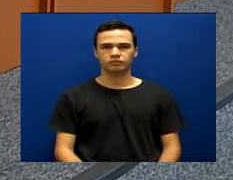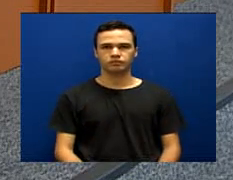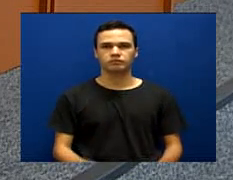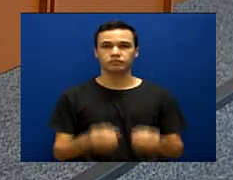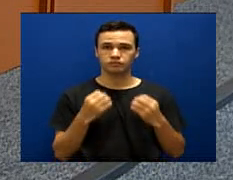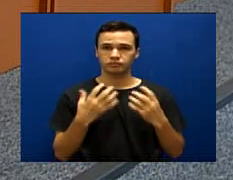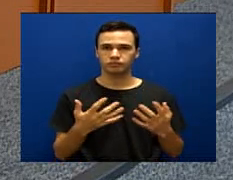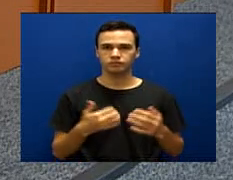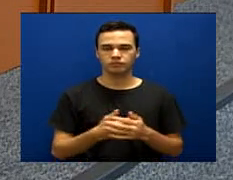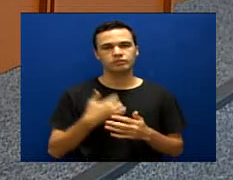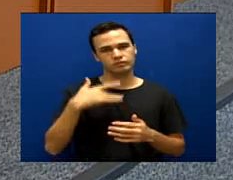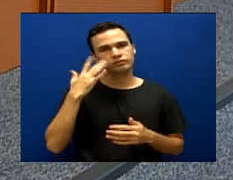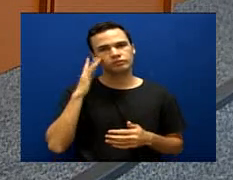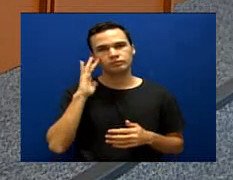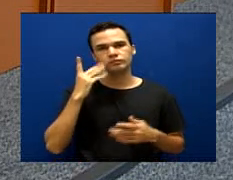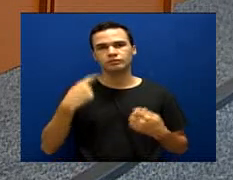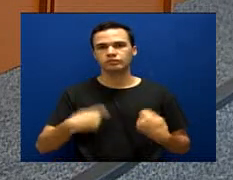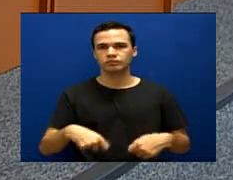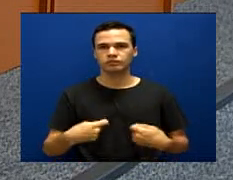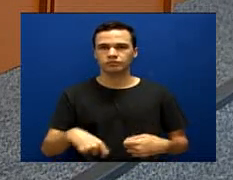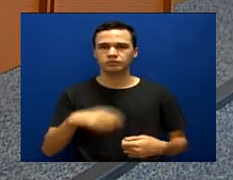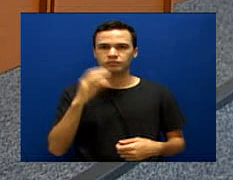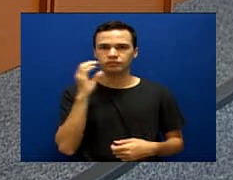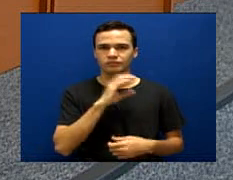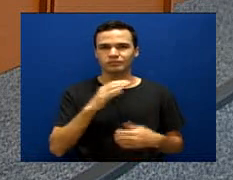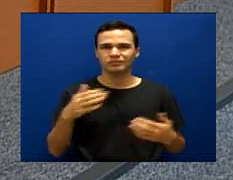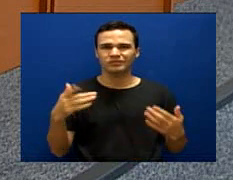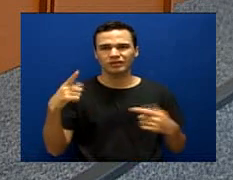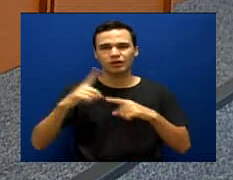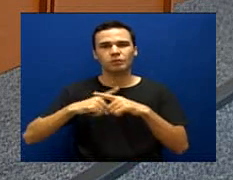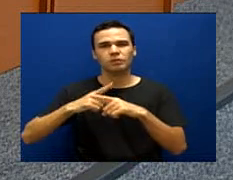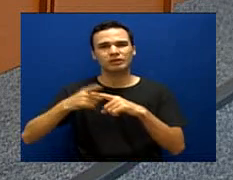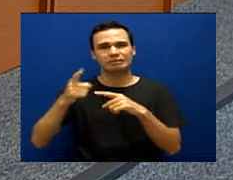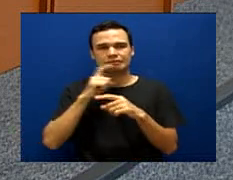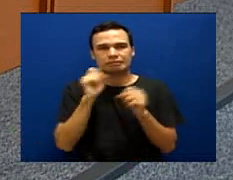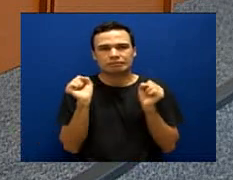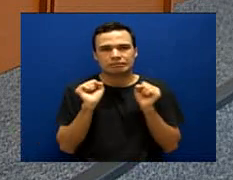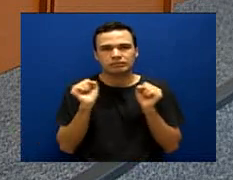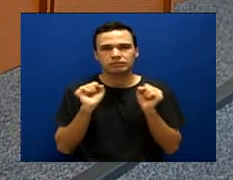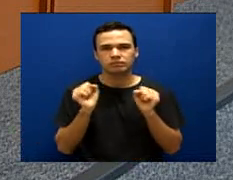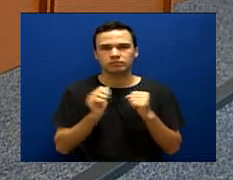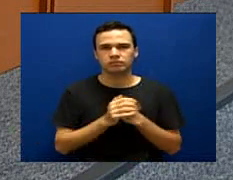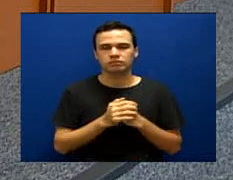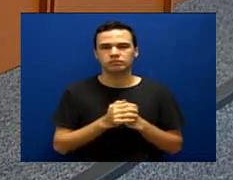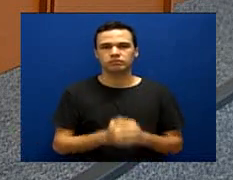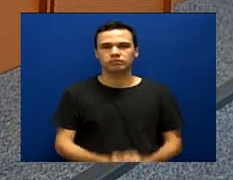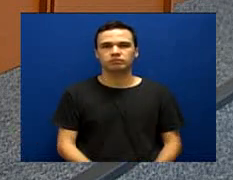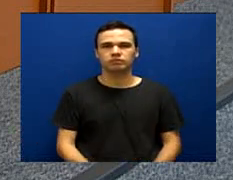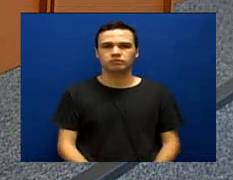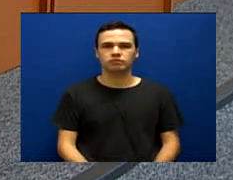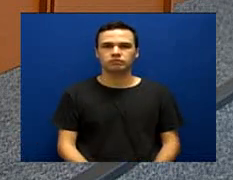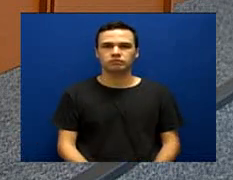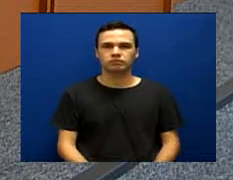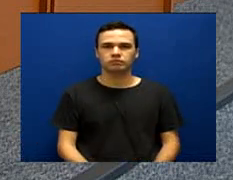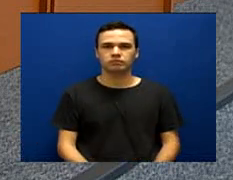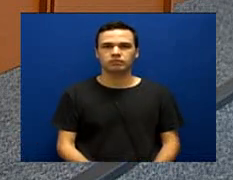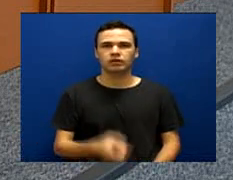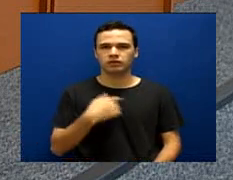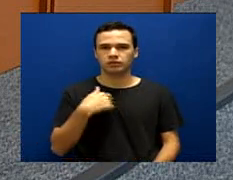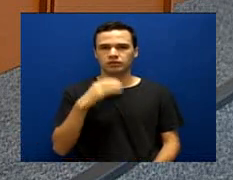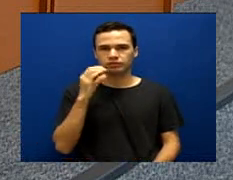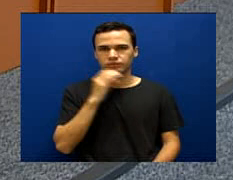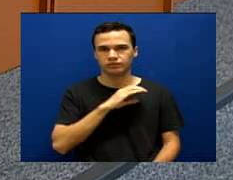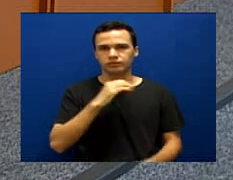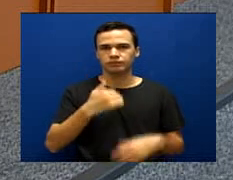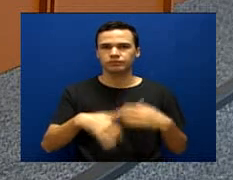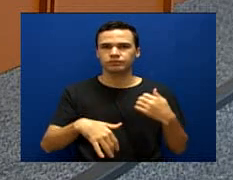Bom, eu acho que é necessário dar uma esquentadinha um pouco no ambiente, porque está meio frio o ar-condicionado, está meio que pegando, então. Não, eu vou esquentar agora